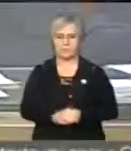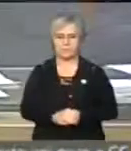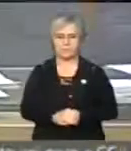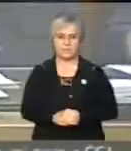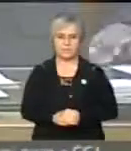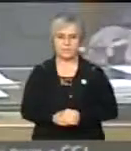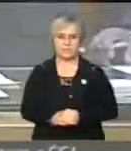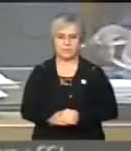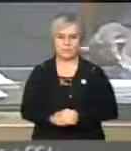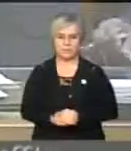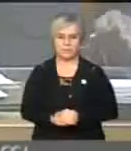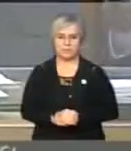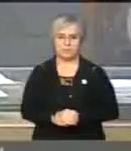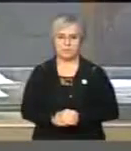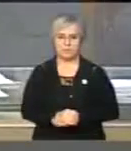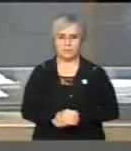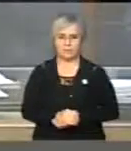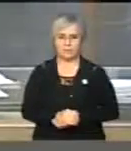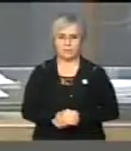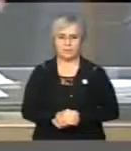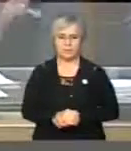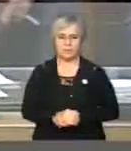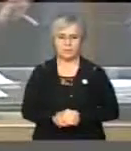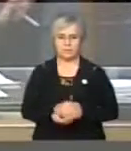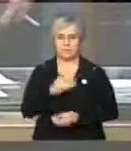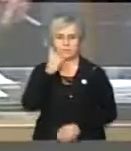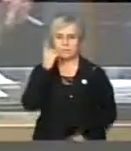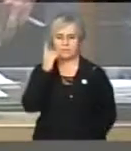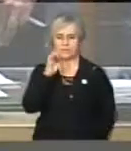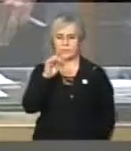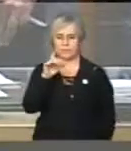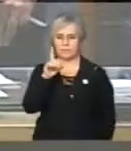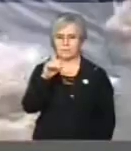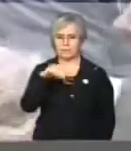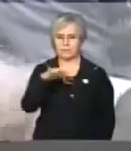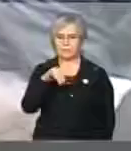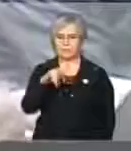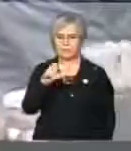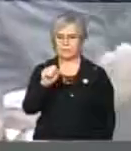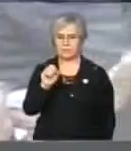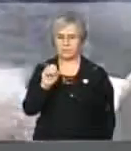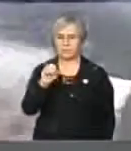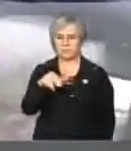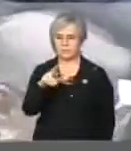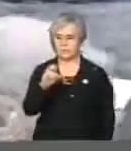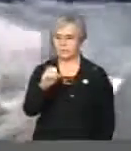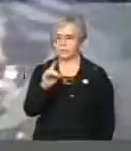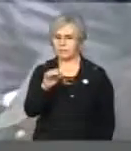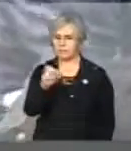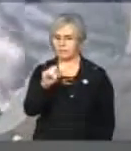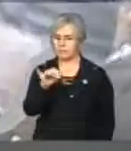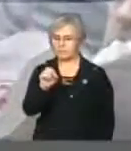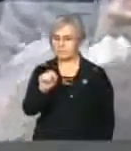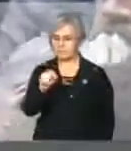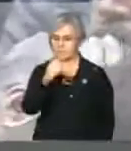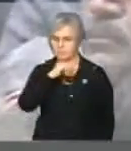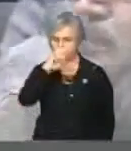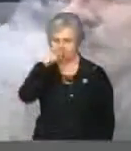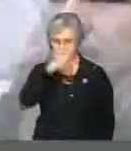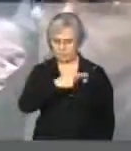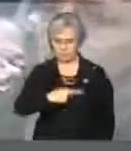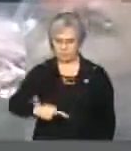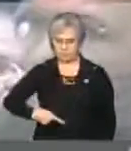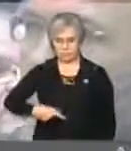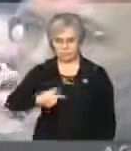Rodrigues. Ainda não achou. Deputado Zanatti, deputado, quem é que tá... deputado Edmilson Rodrigues. Presidente, queria fazer referência a um